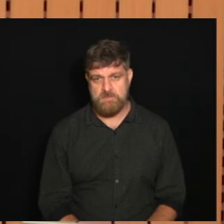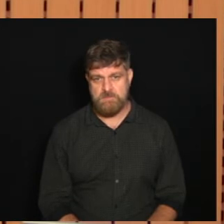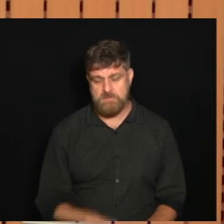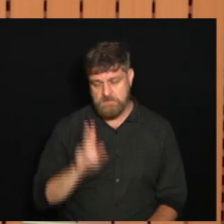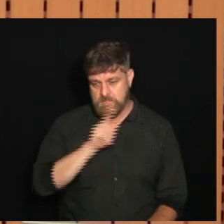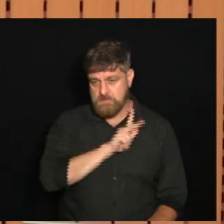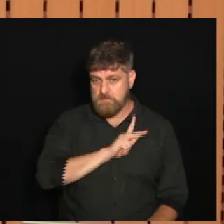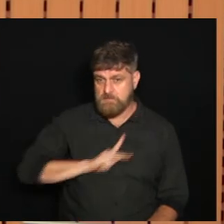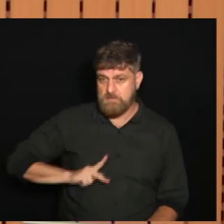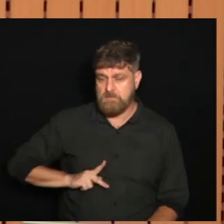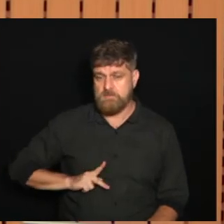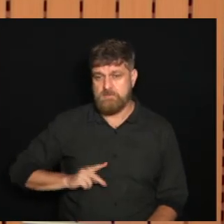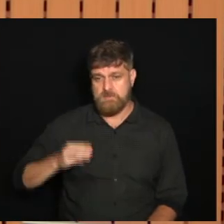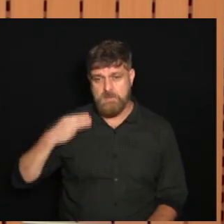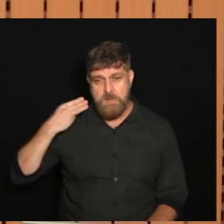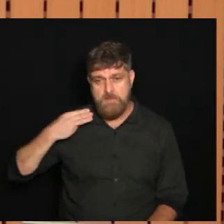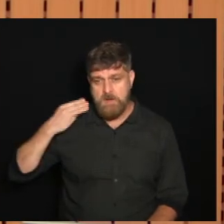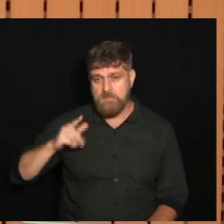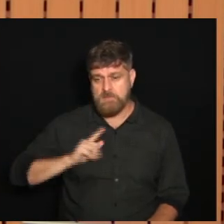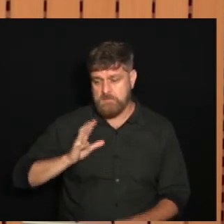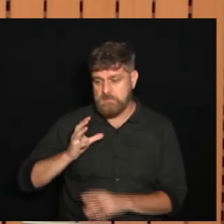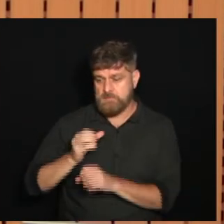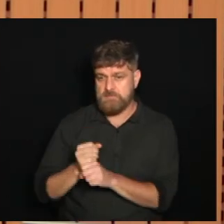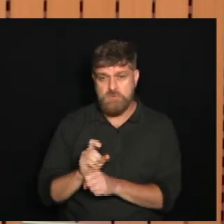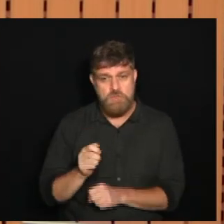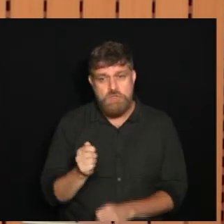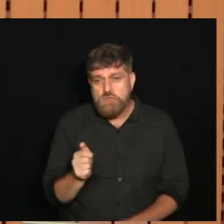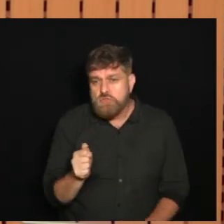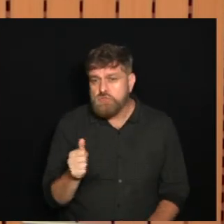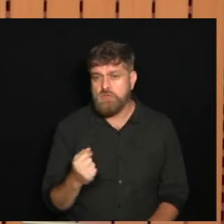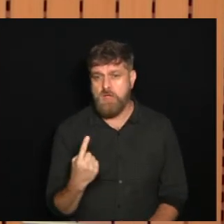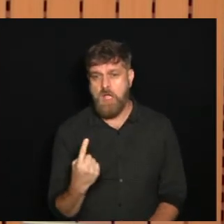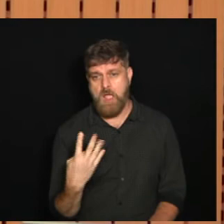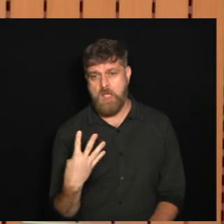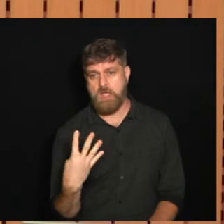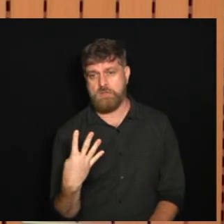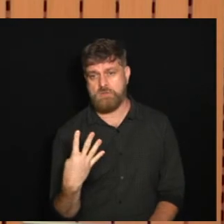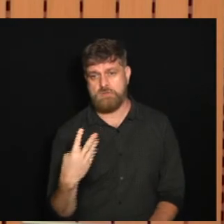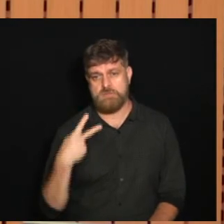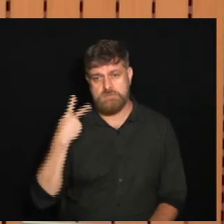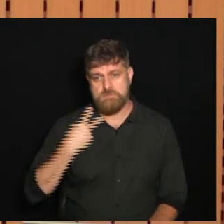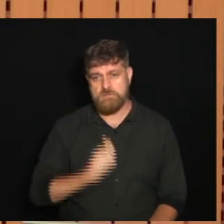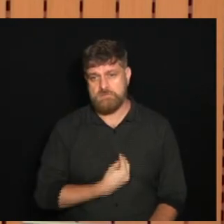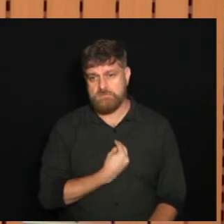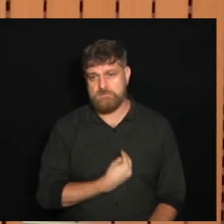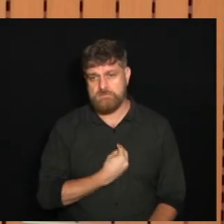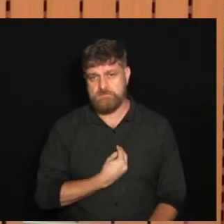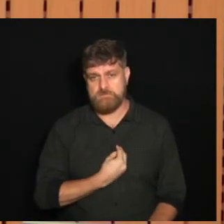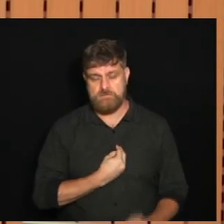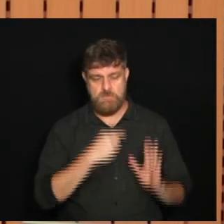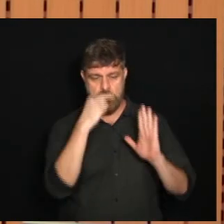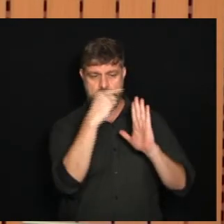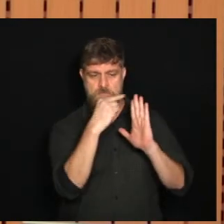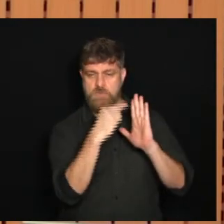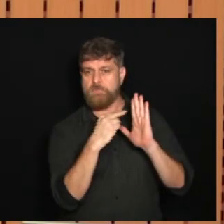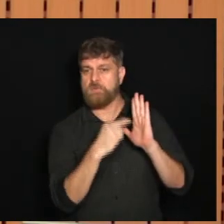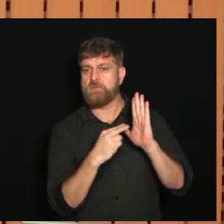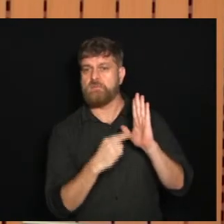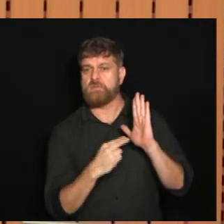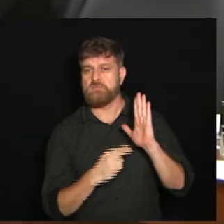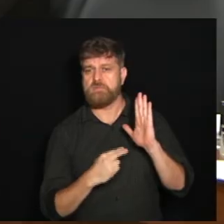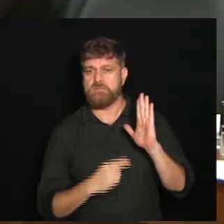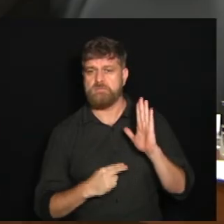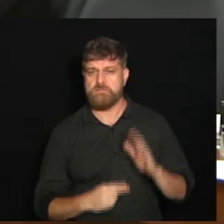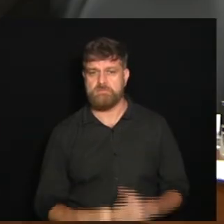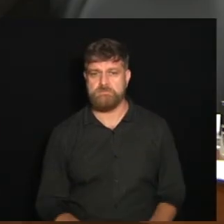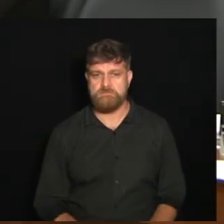Senhor presidente Marcos Bernardelli, temos apenas 14 vereadores presentes que registraram presença em plenário. Pois não,